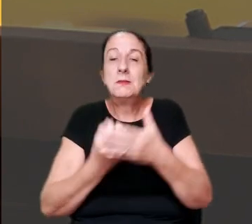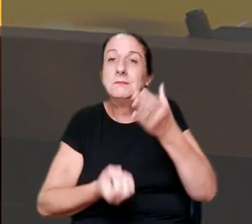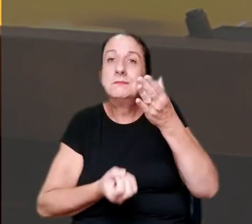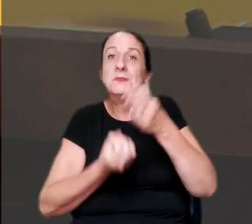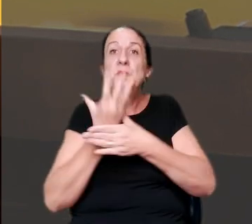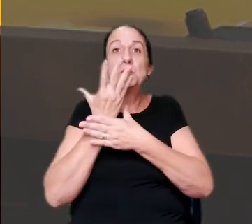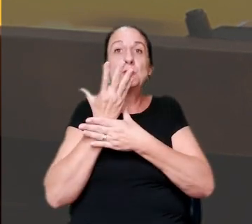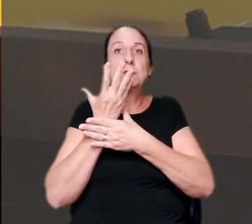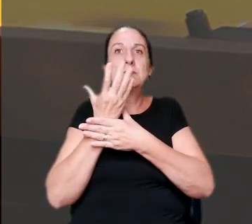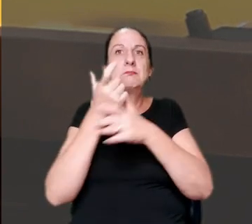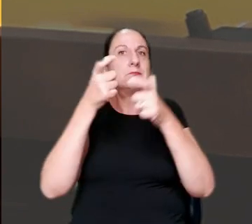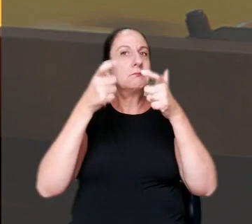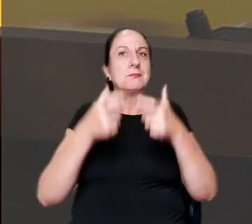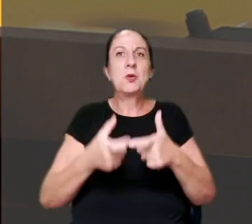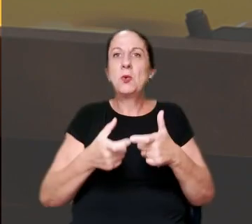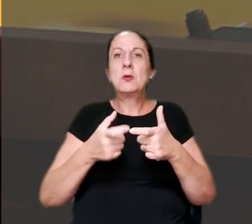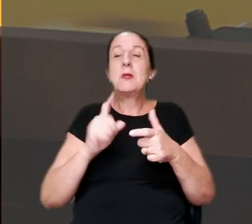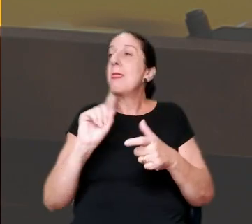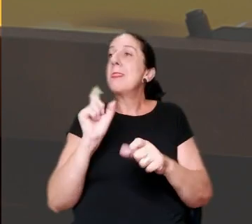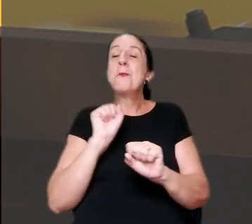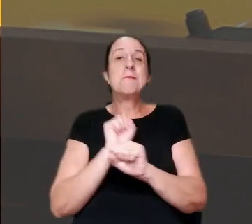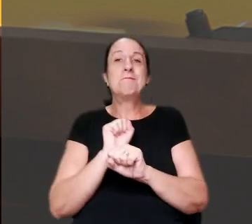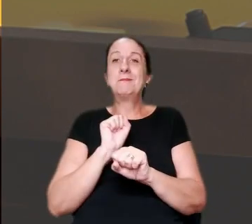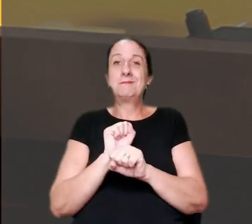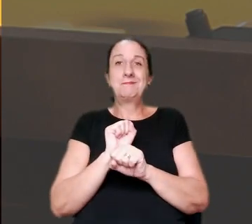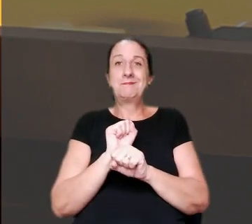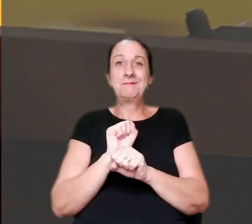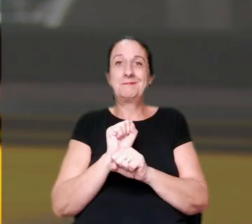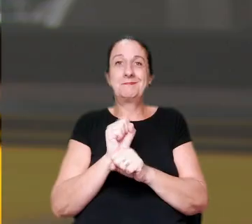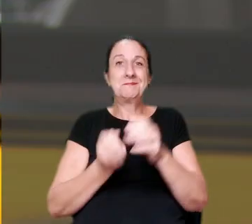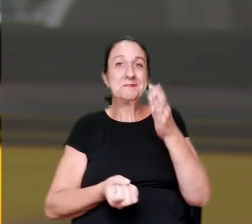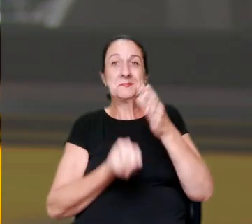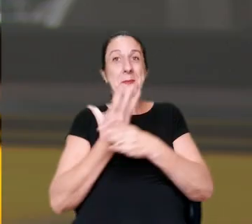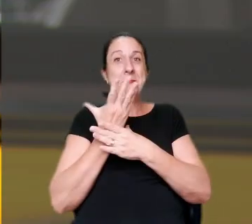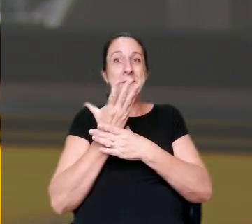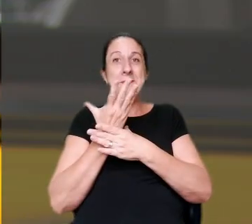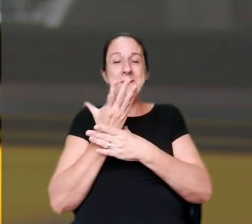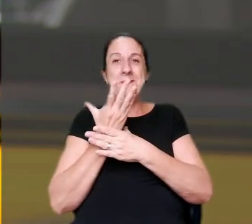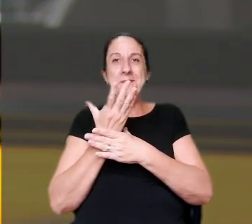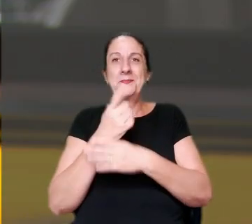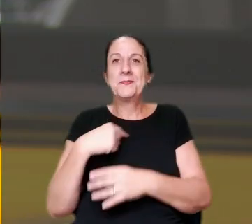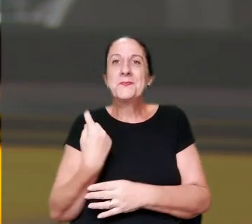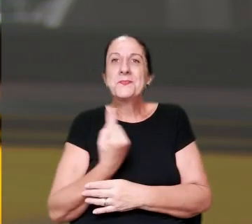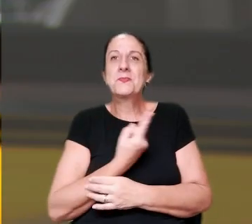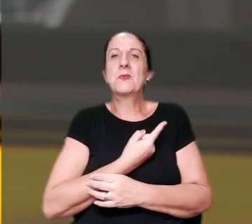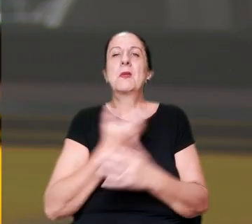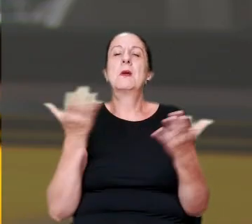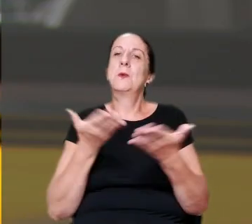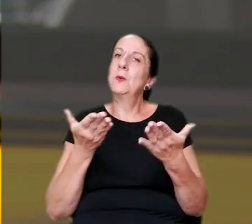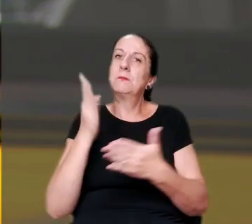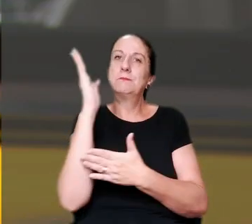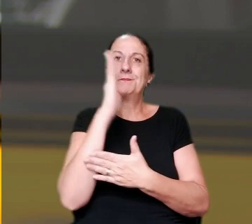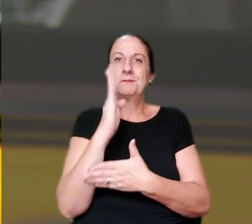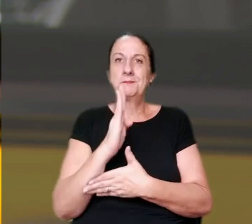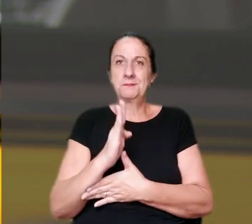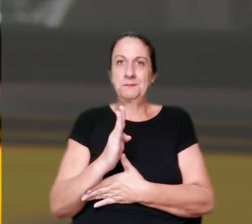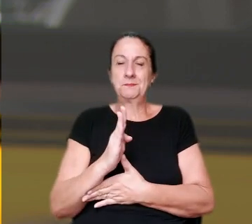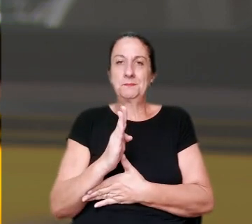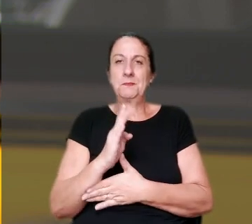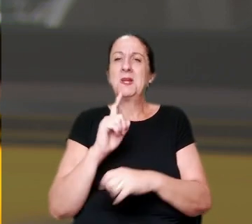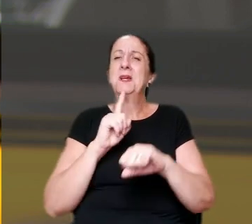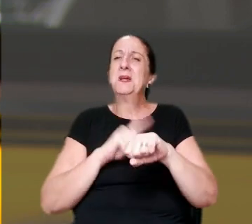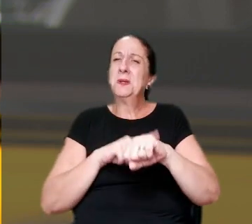bem surge de onde nem se espera. Então, nós estamos hoje no